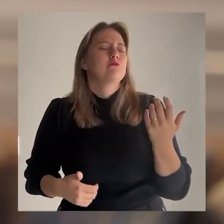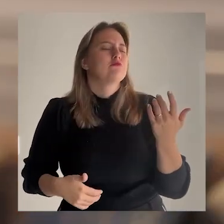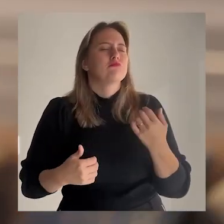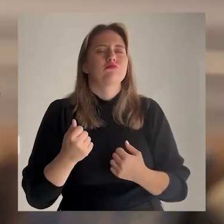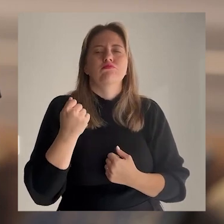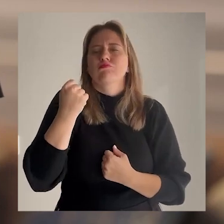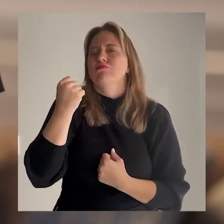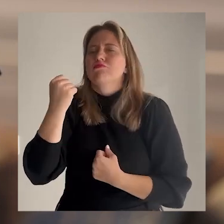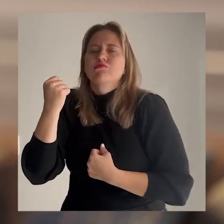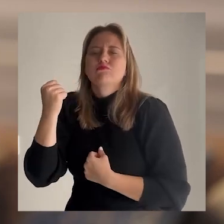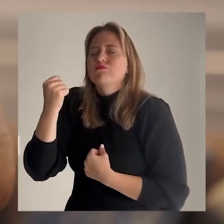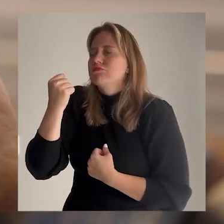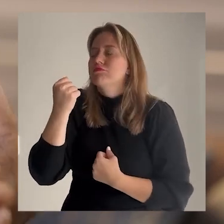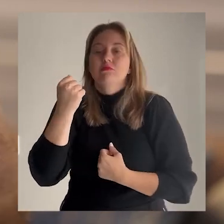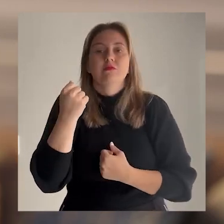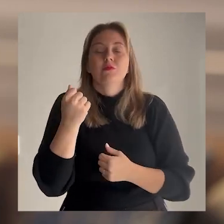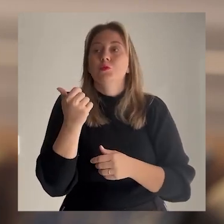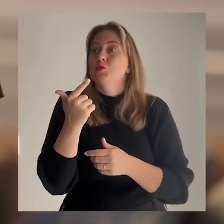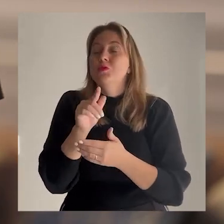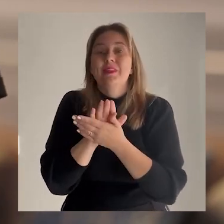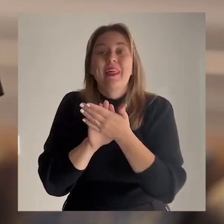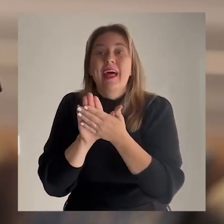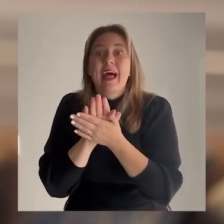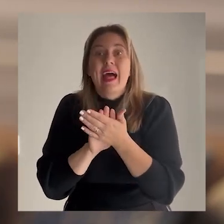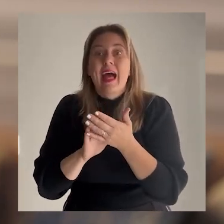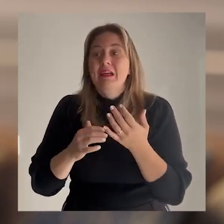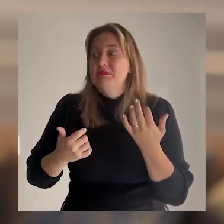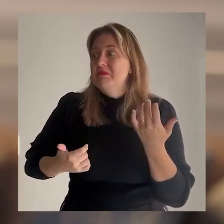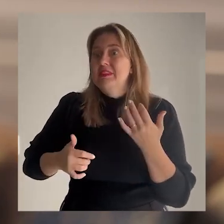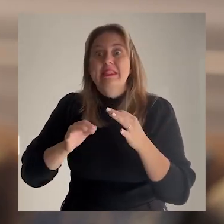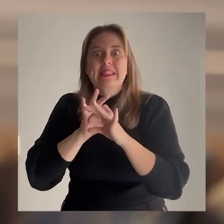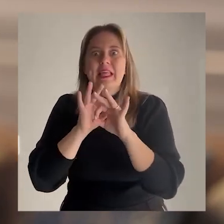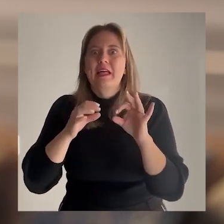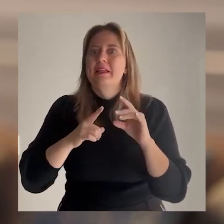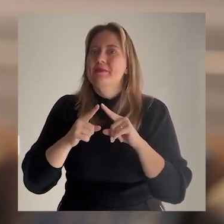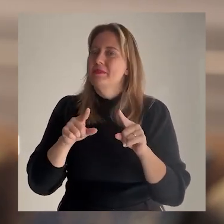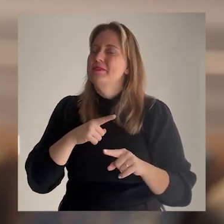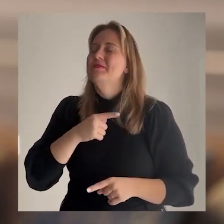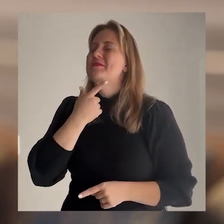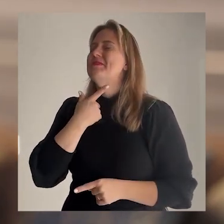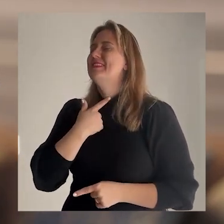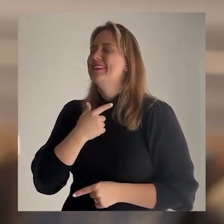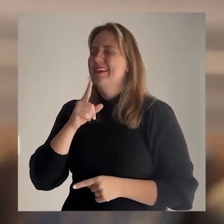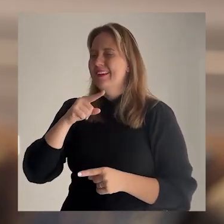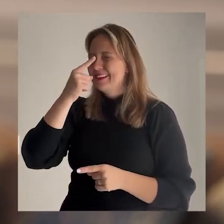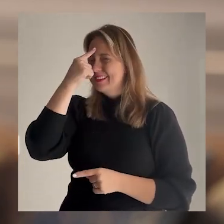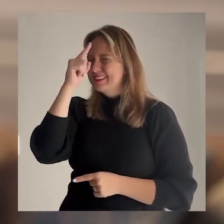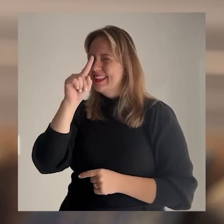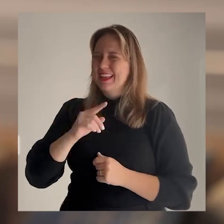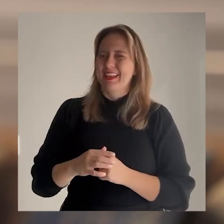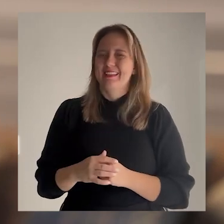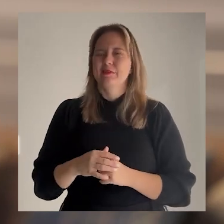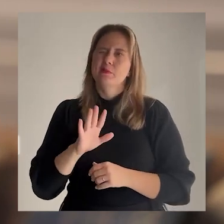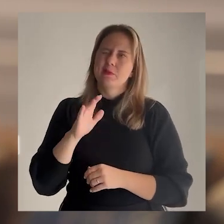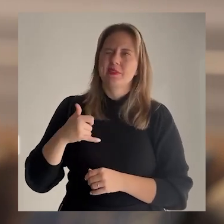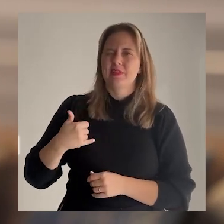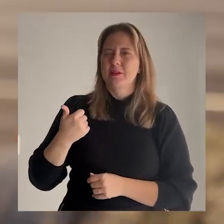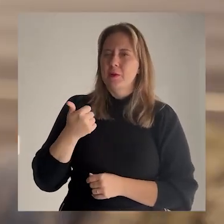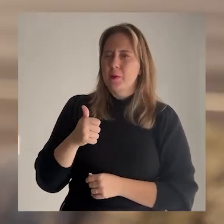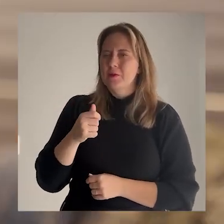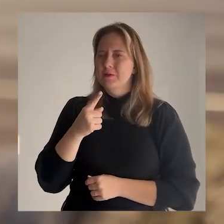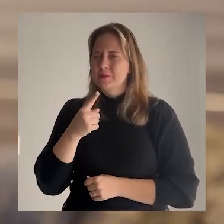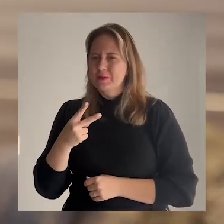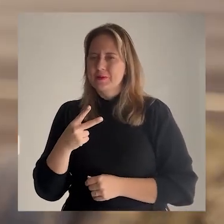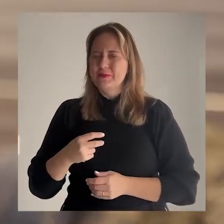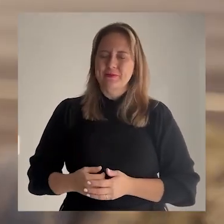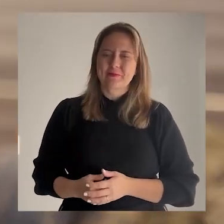para tocar, ninguém tinha equipamento nenhum, mas tinha vontade, essa era a ideia, ao redor dos 11, 12 anos mesmo. O